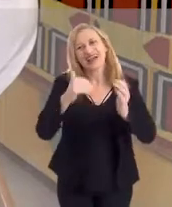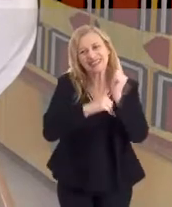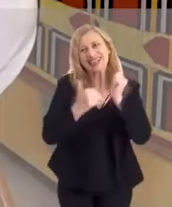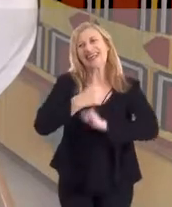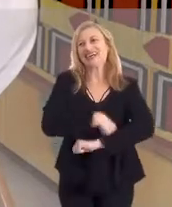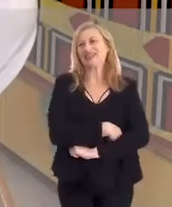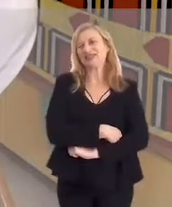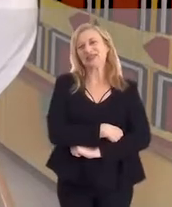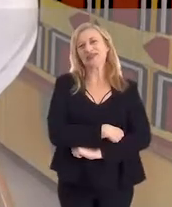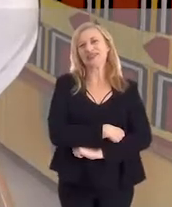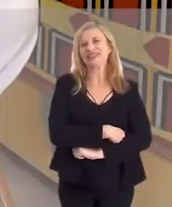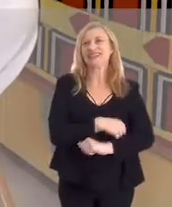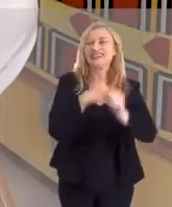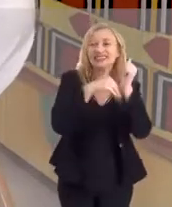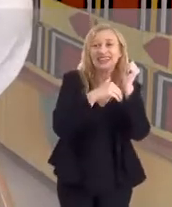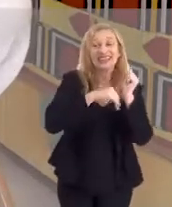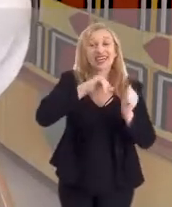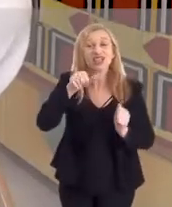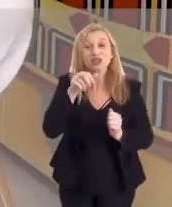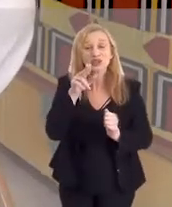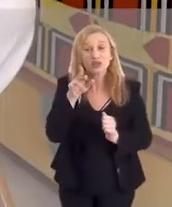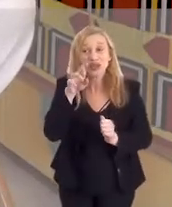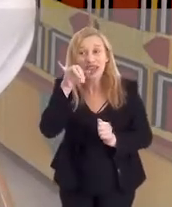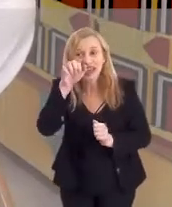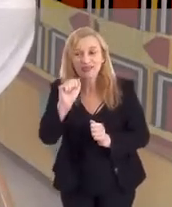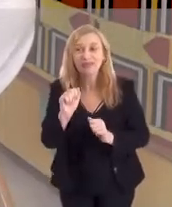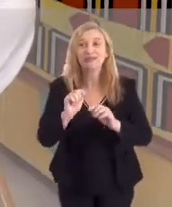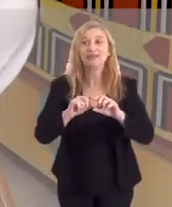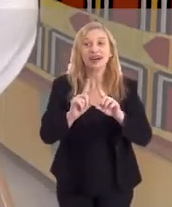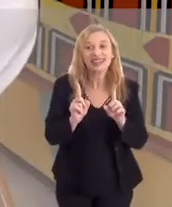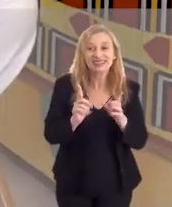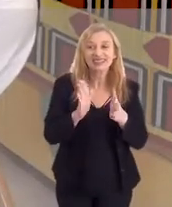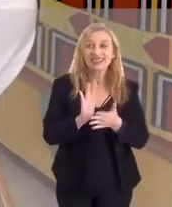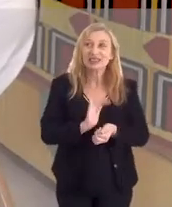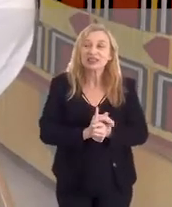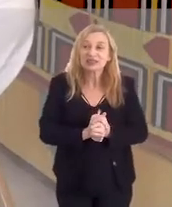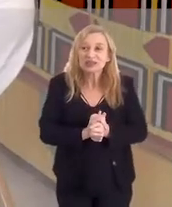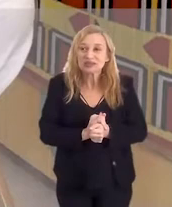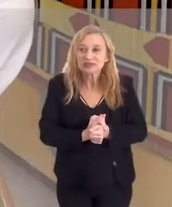Não diz que é segredo. É o segredo da Jurema, mas, assim...